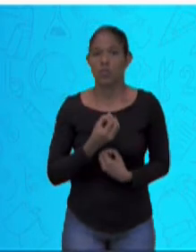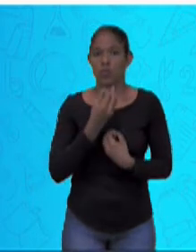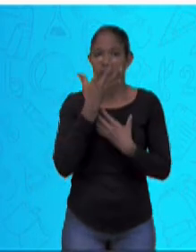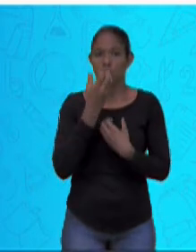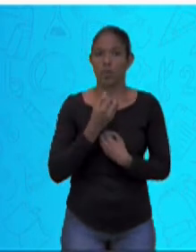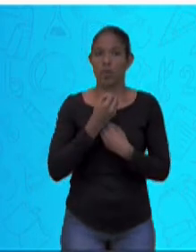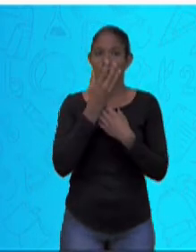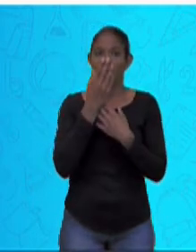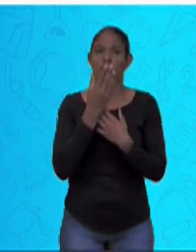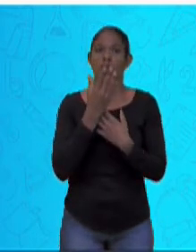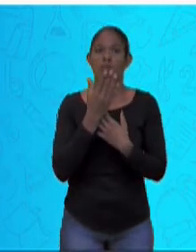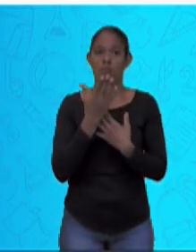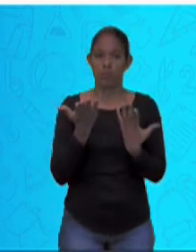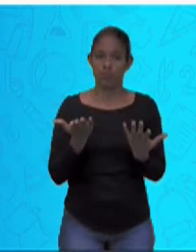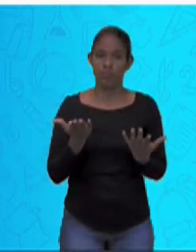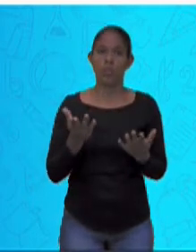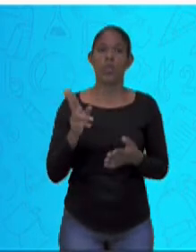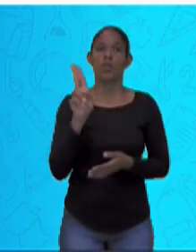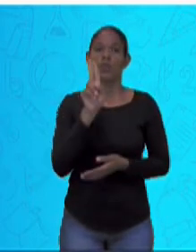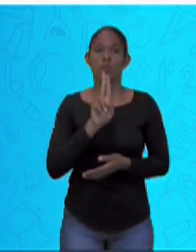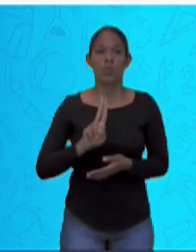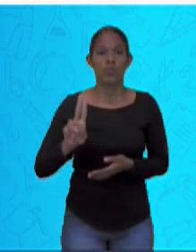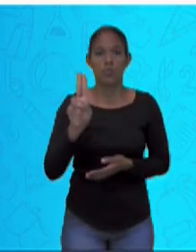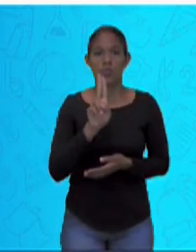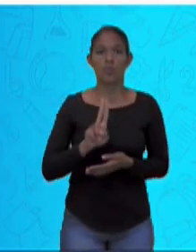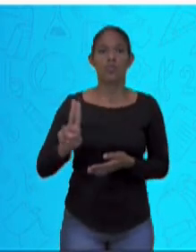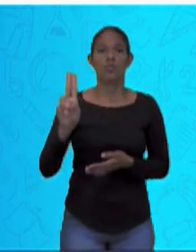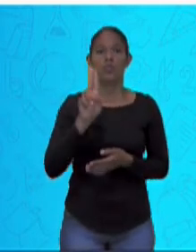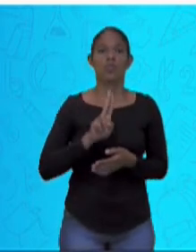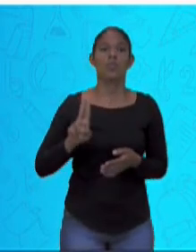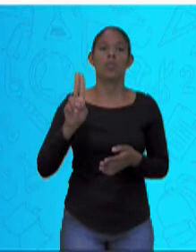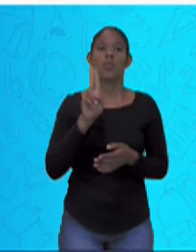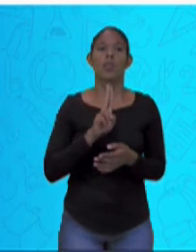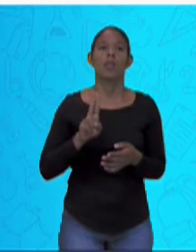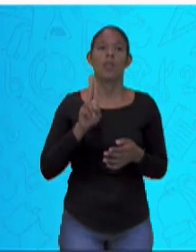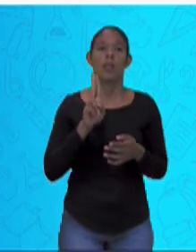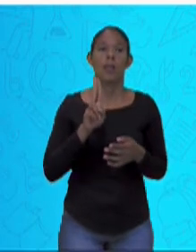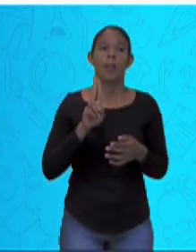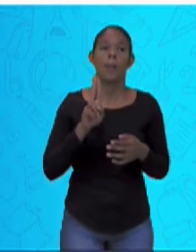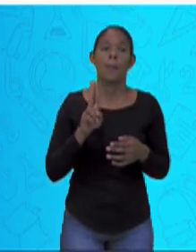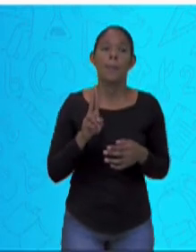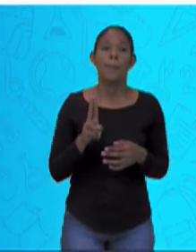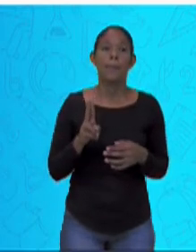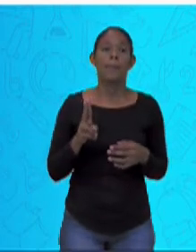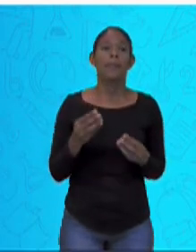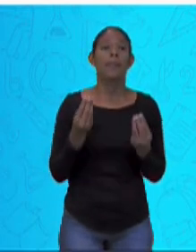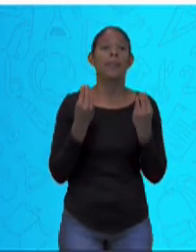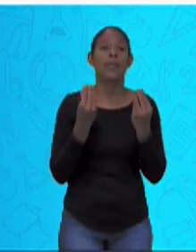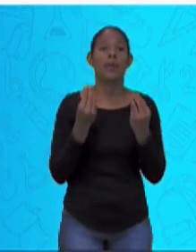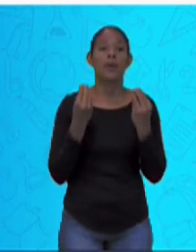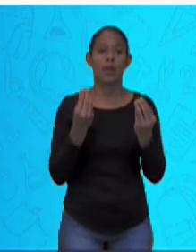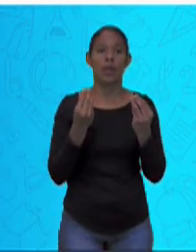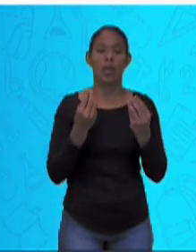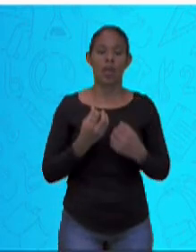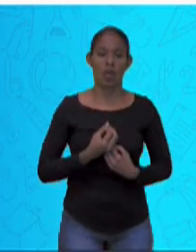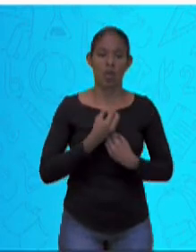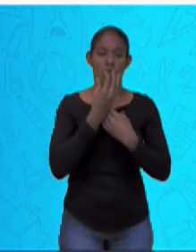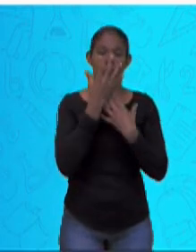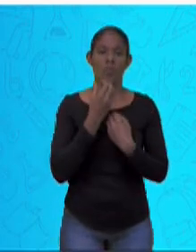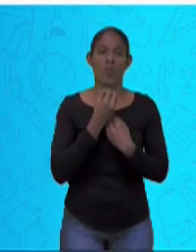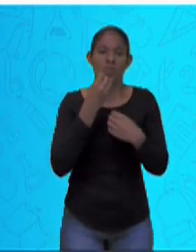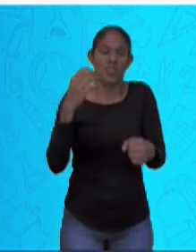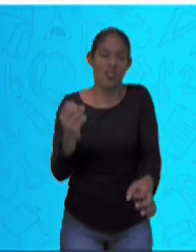poeta ou a poetisa, se utilizam para tornar a poesia ainda mais